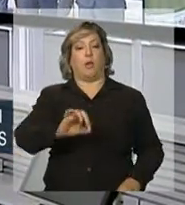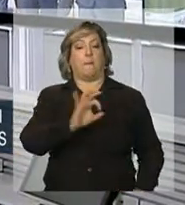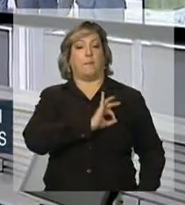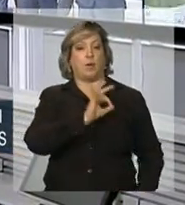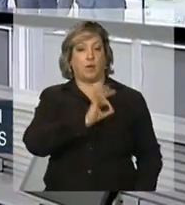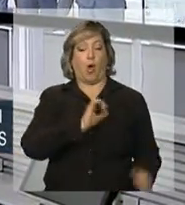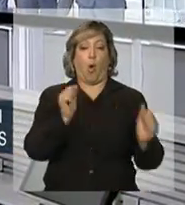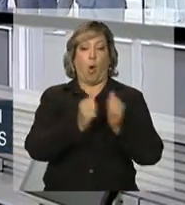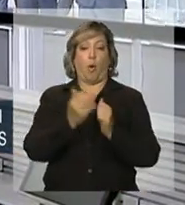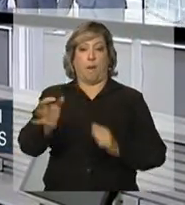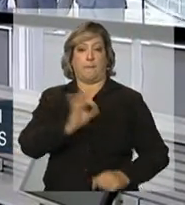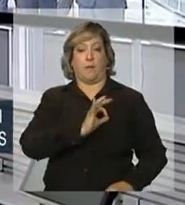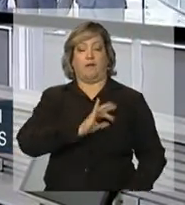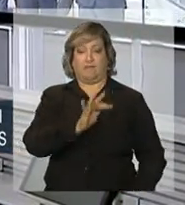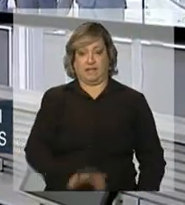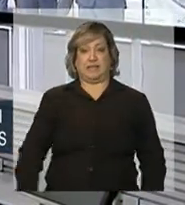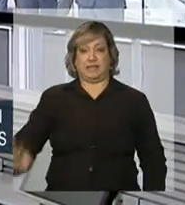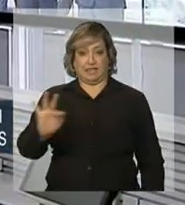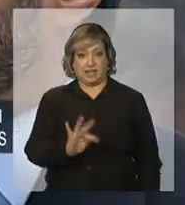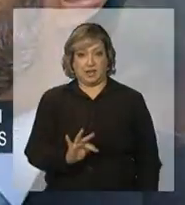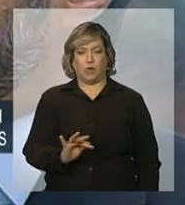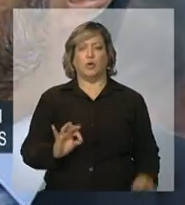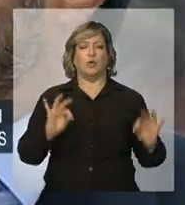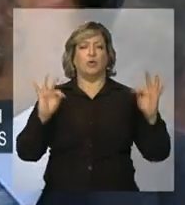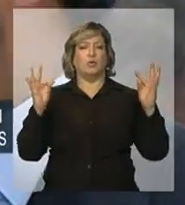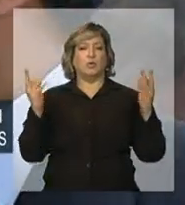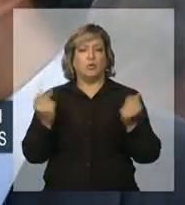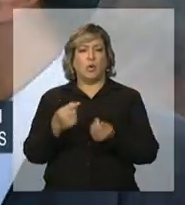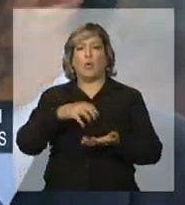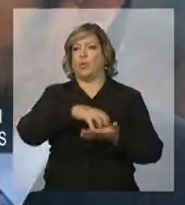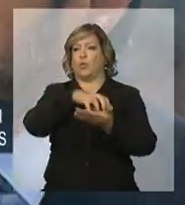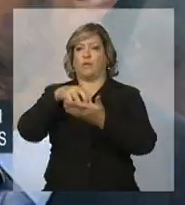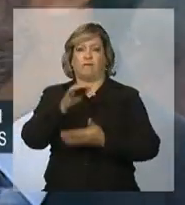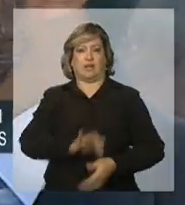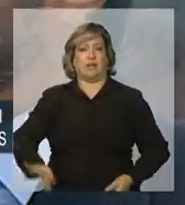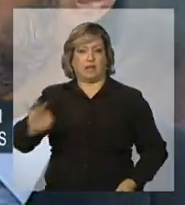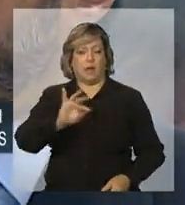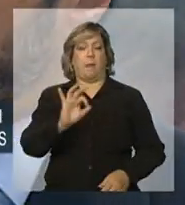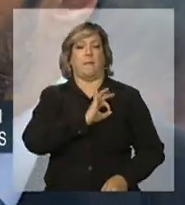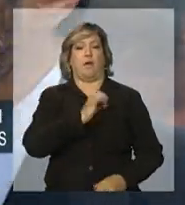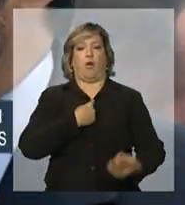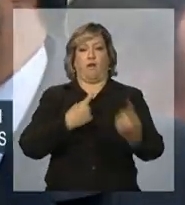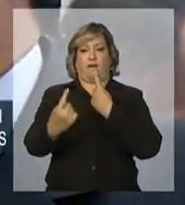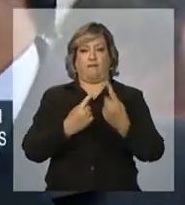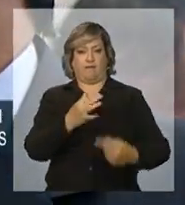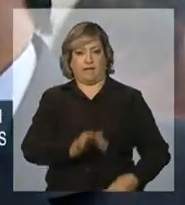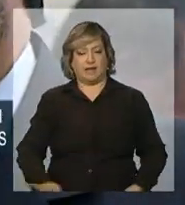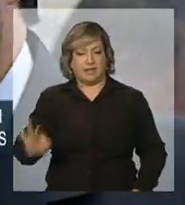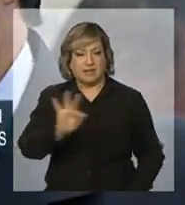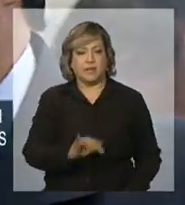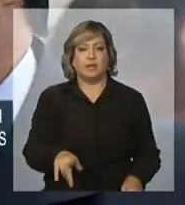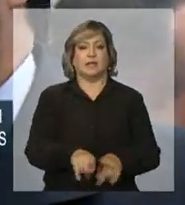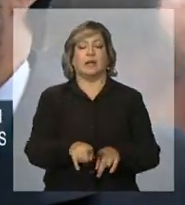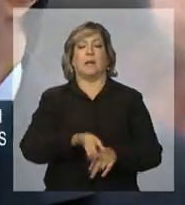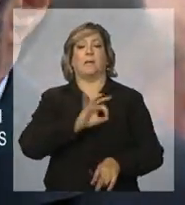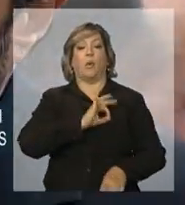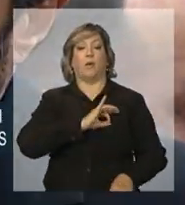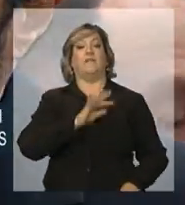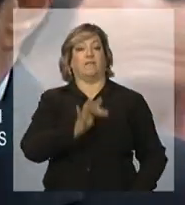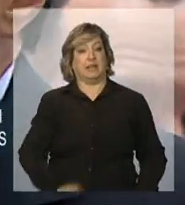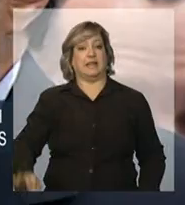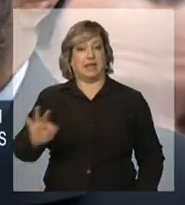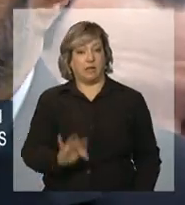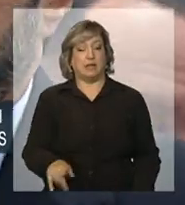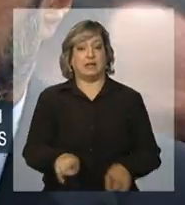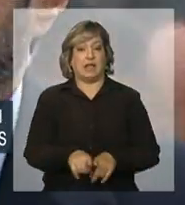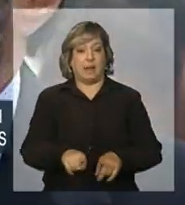polícias com a Polícia Federal, com todos os órgãos de segurança federal, Polícia Rodoviária Federal e Polícia Federal e